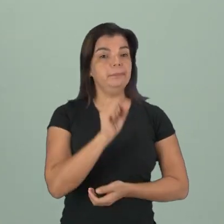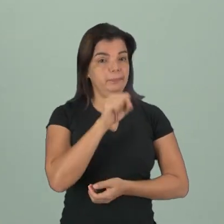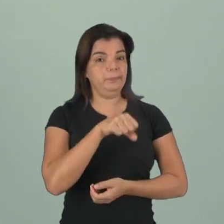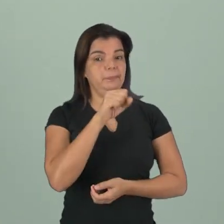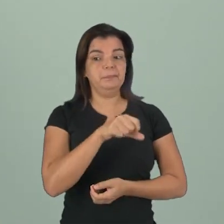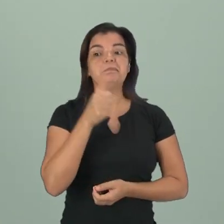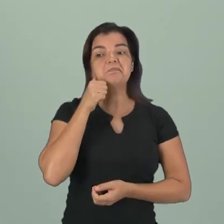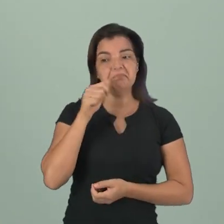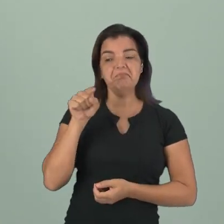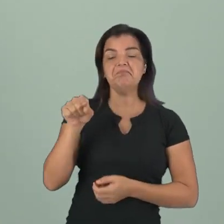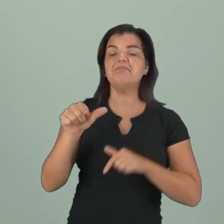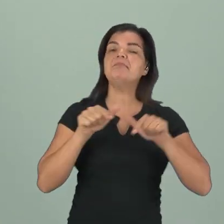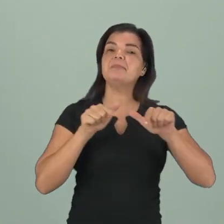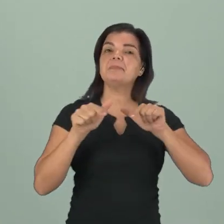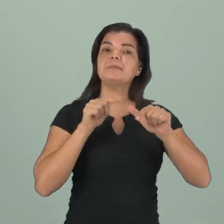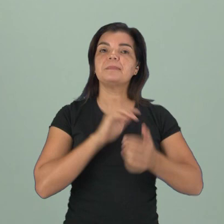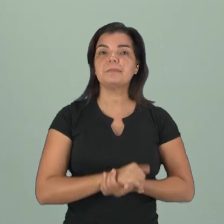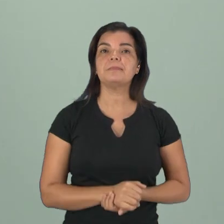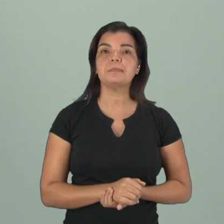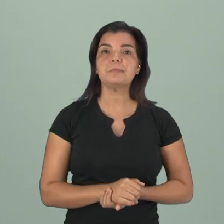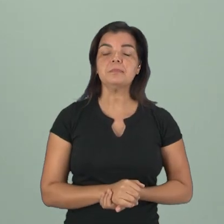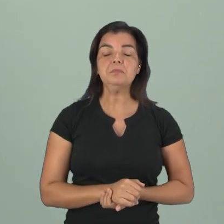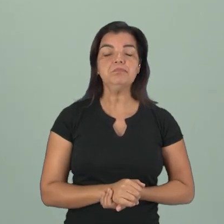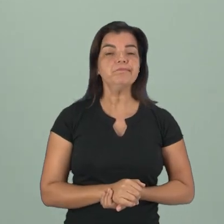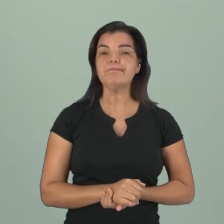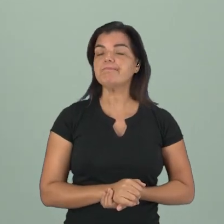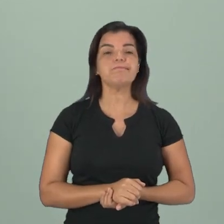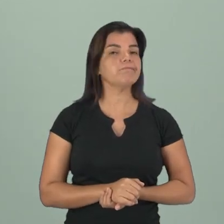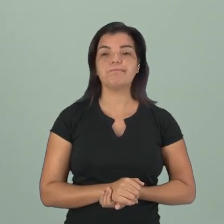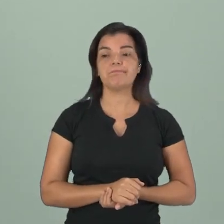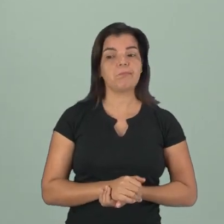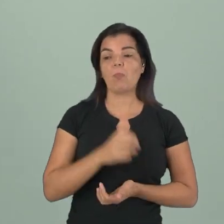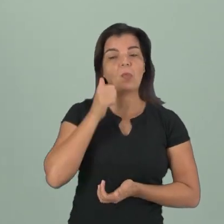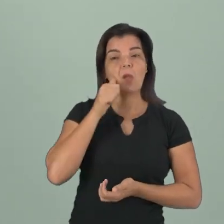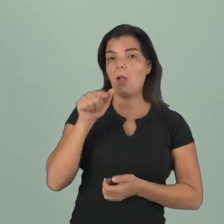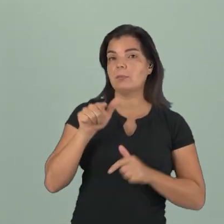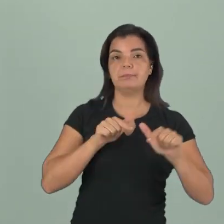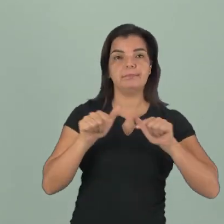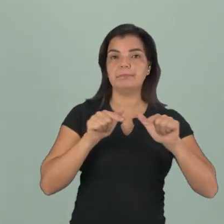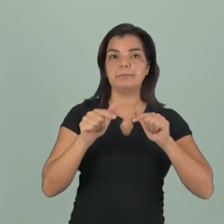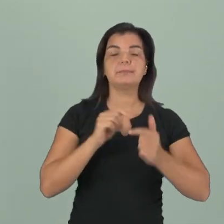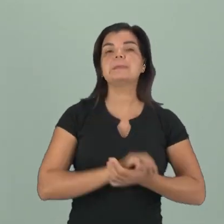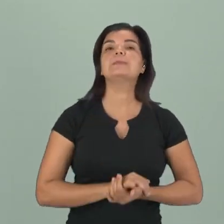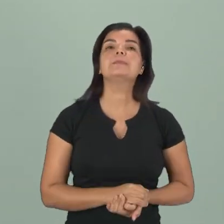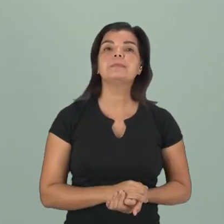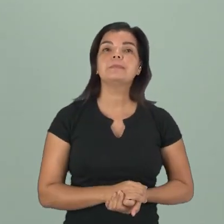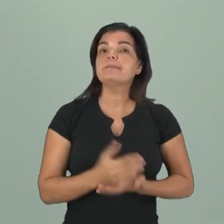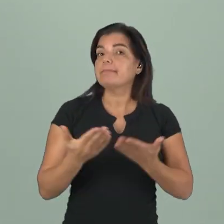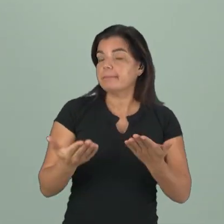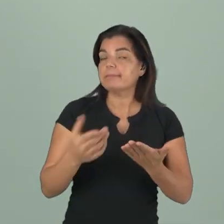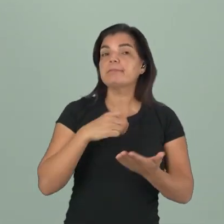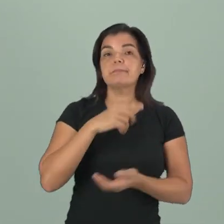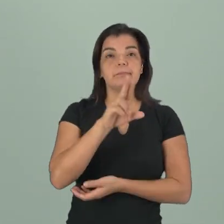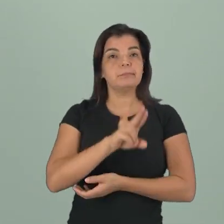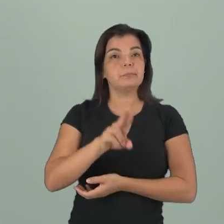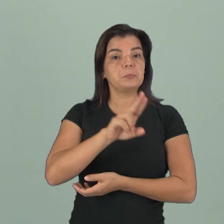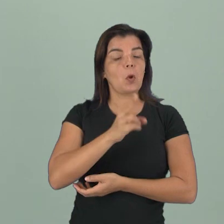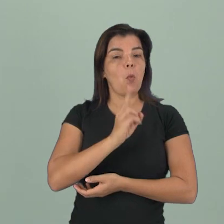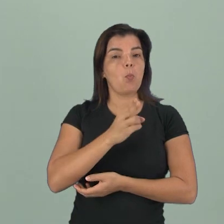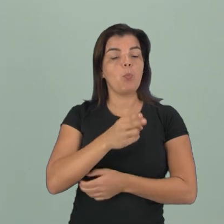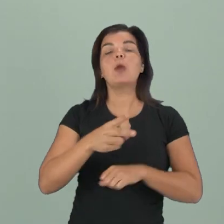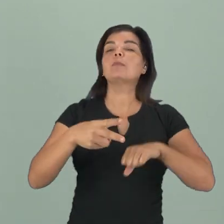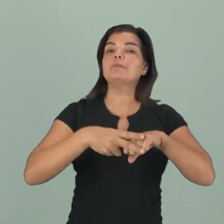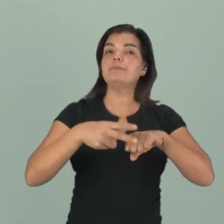yes, she does. Sim, ela trabalha. No, she doesn't. Não, ela não trabalha. Então, a gente tem que usar o mesmo